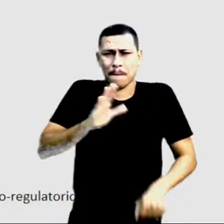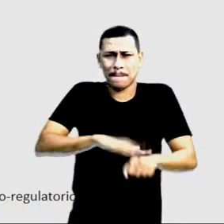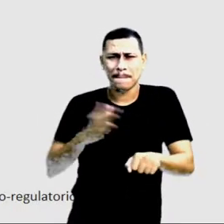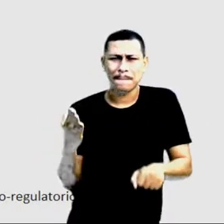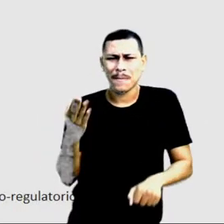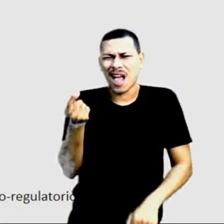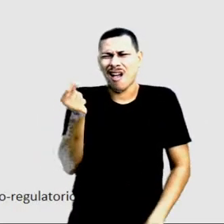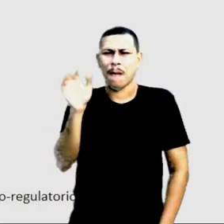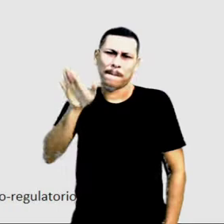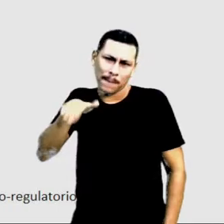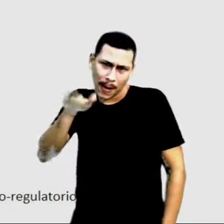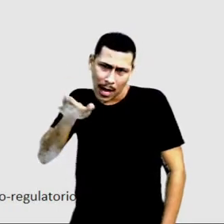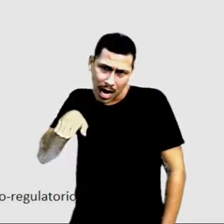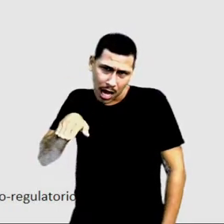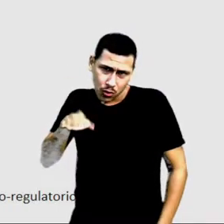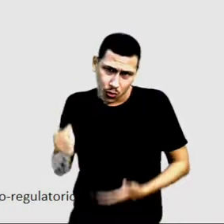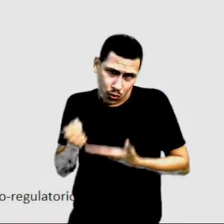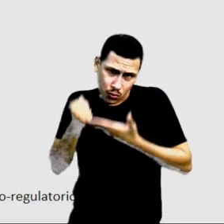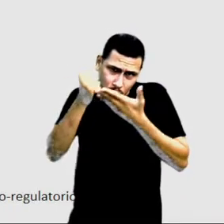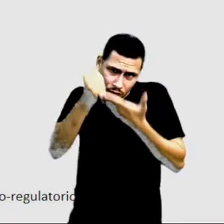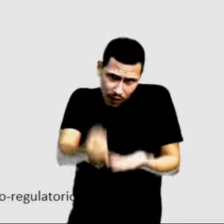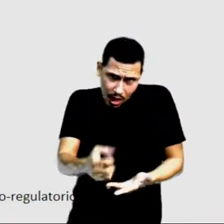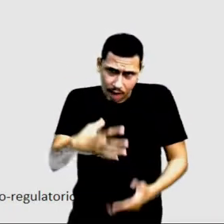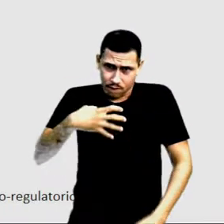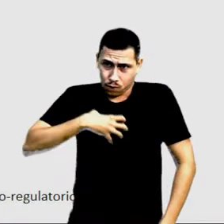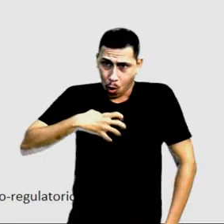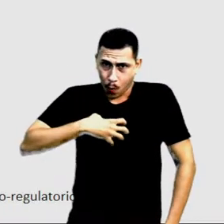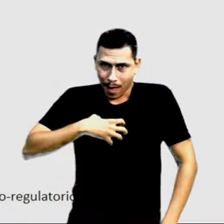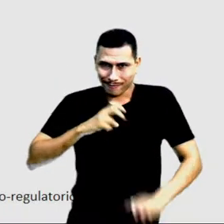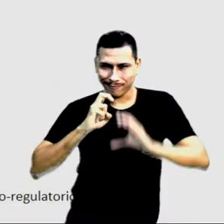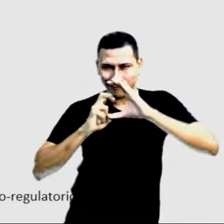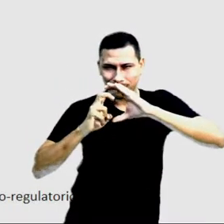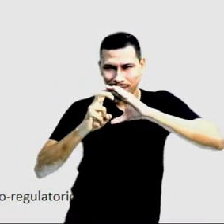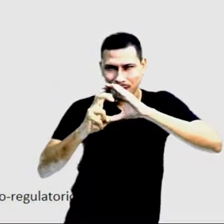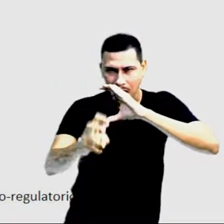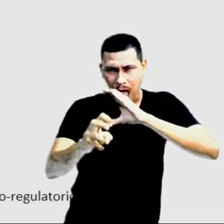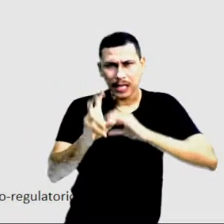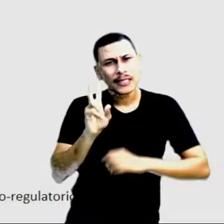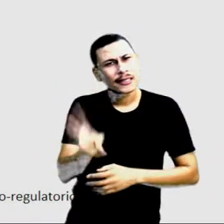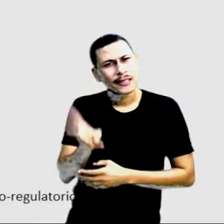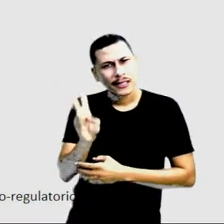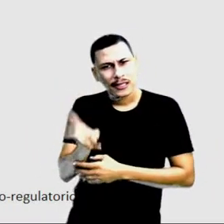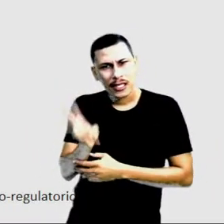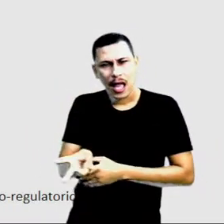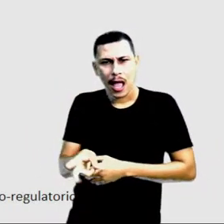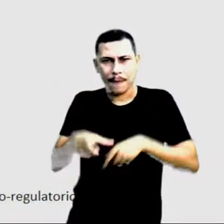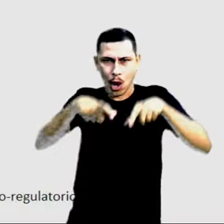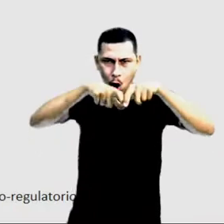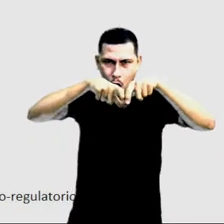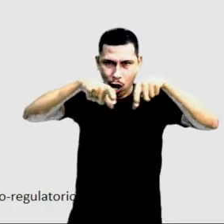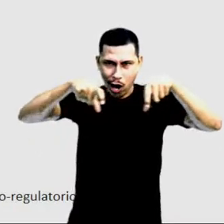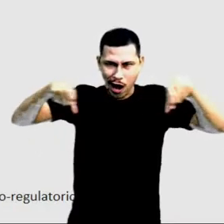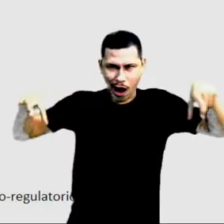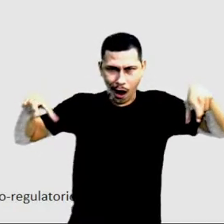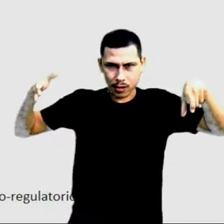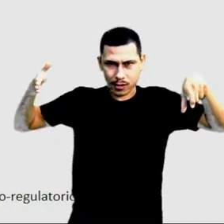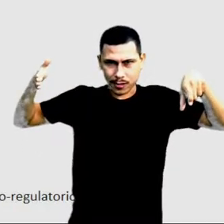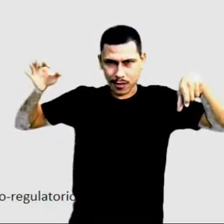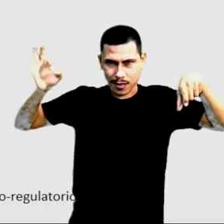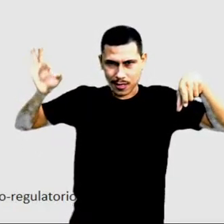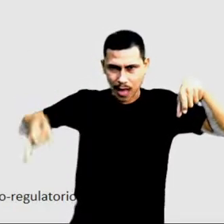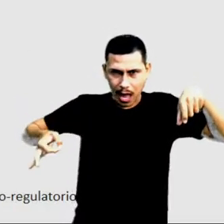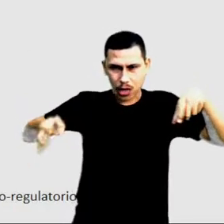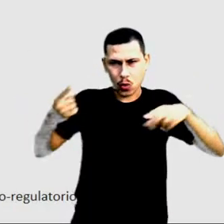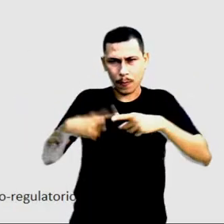de promover esta modalidade de transporte e ocorre sempre em uma linha determinada, de modo